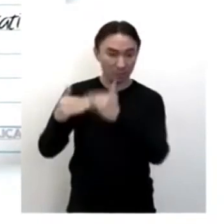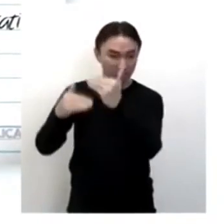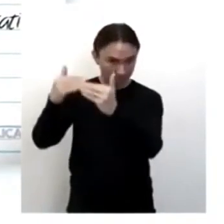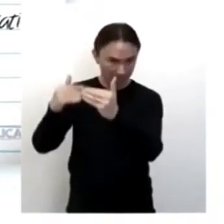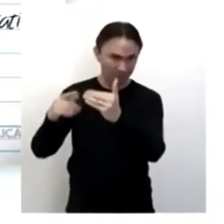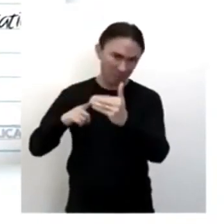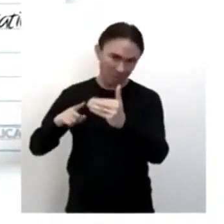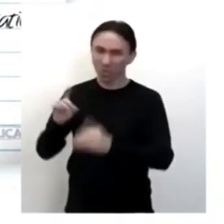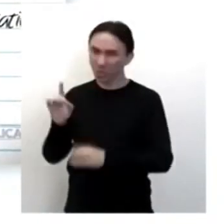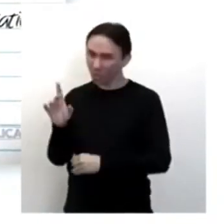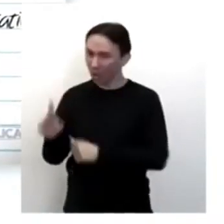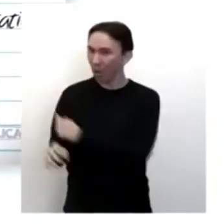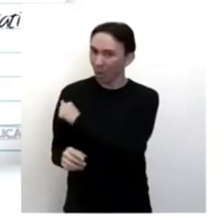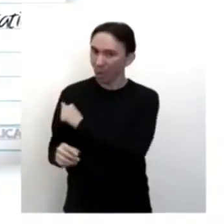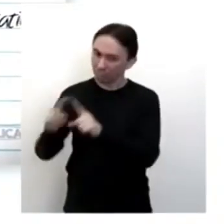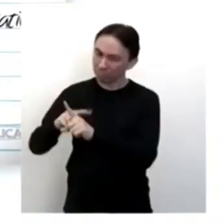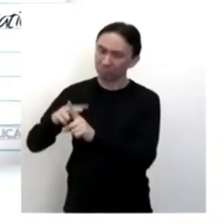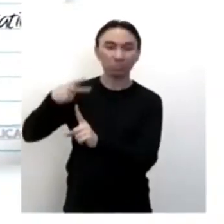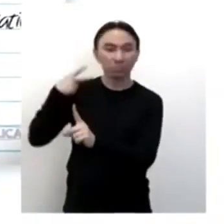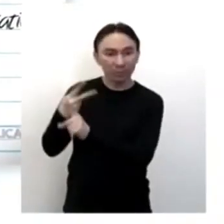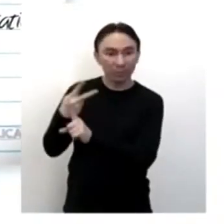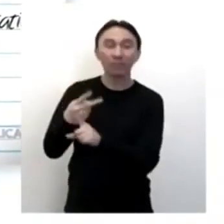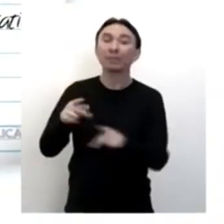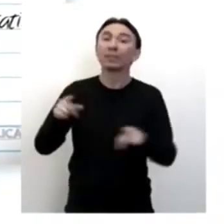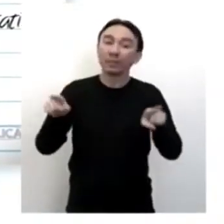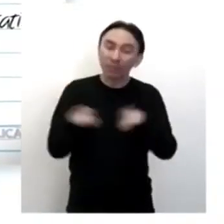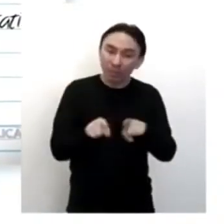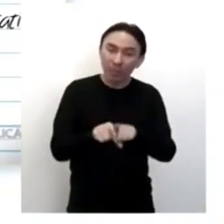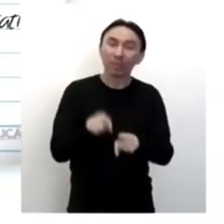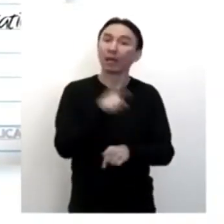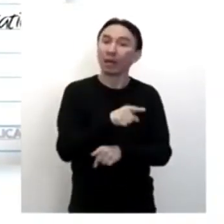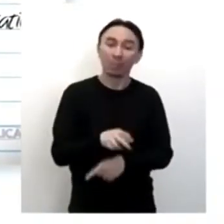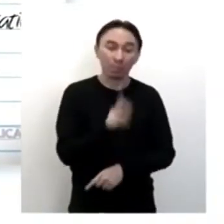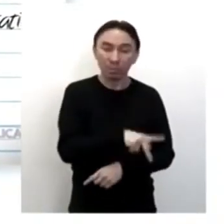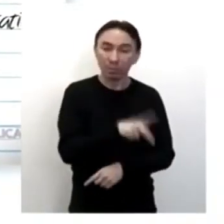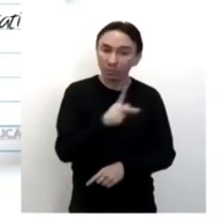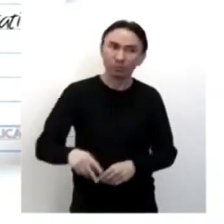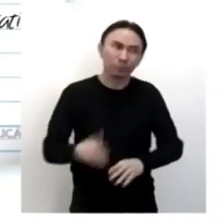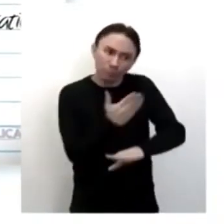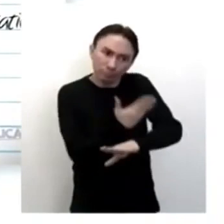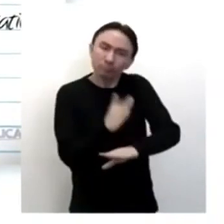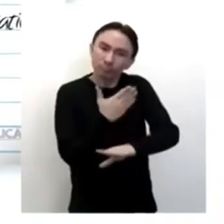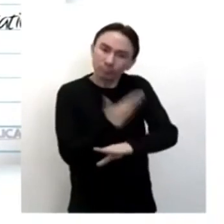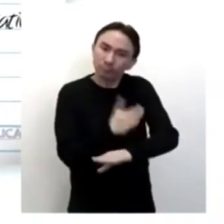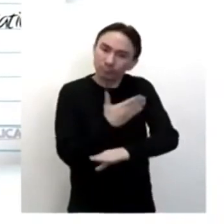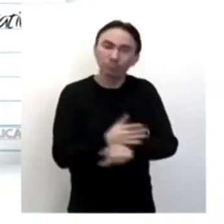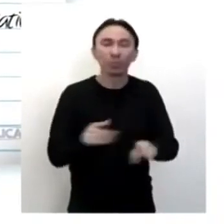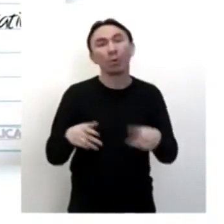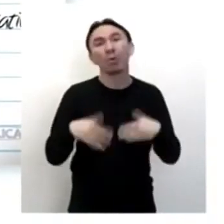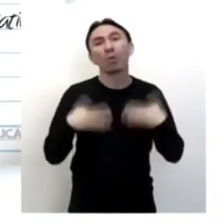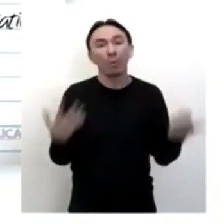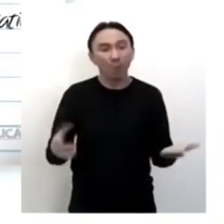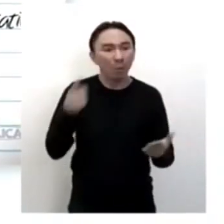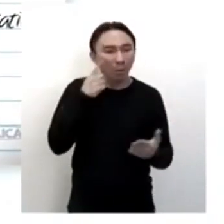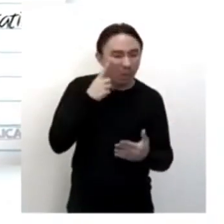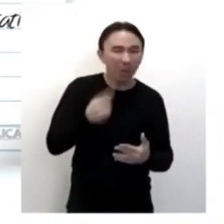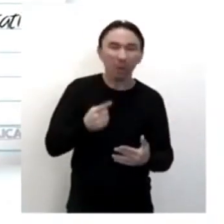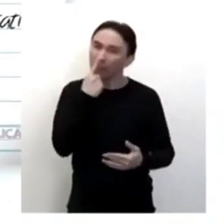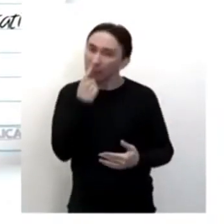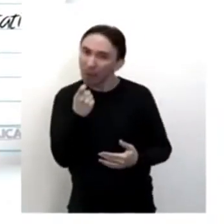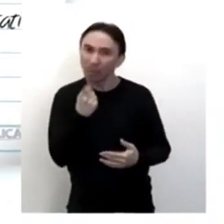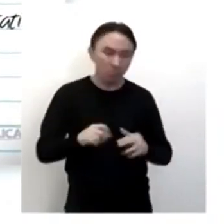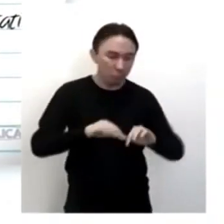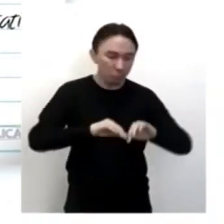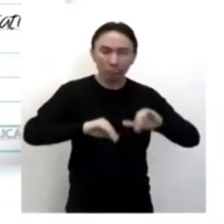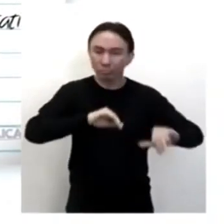número de estudantes, há também uma capacitação dos professores, ou um programa de coleta seletiva de resíduos, ou uma refeição mais